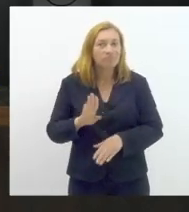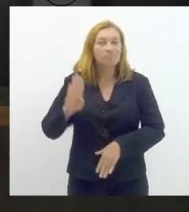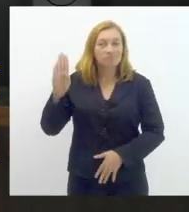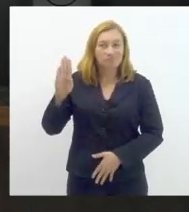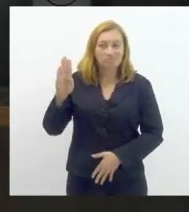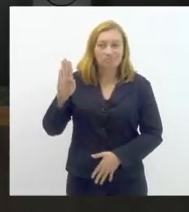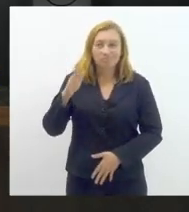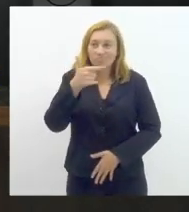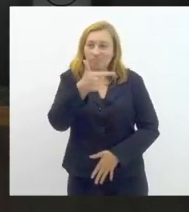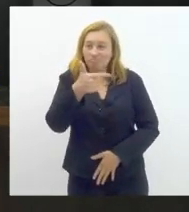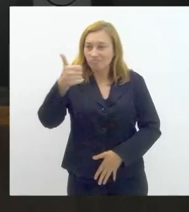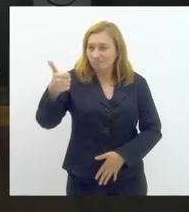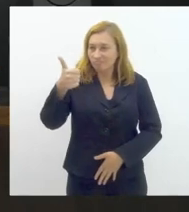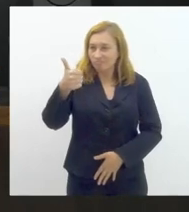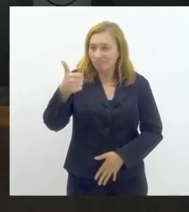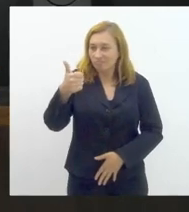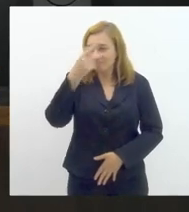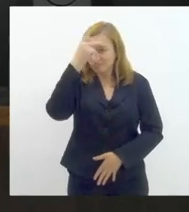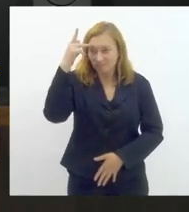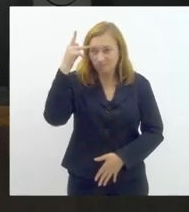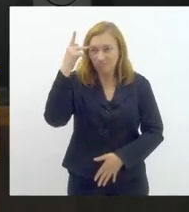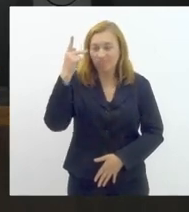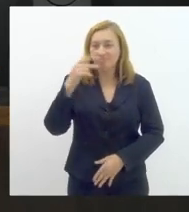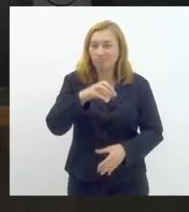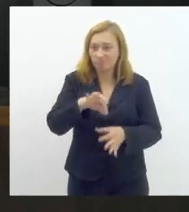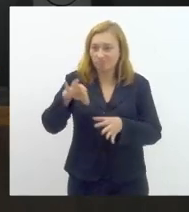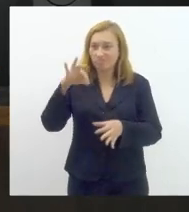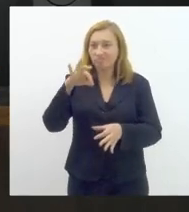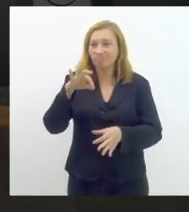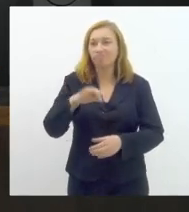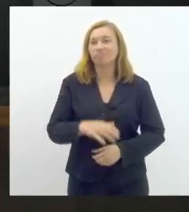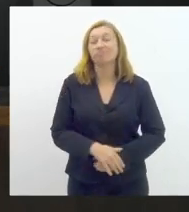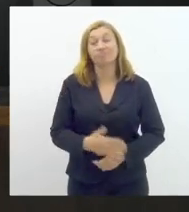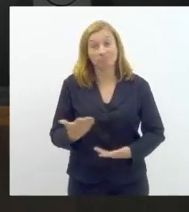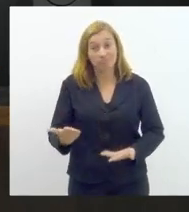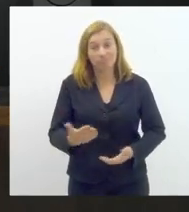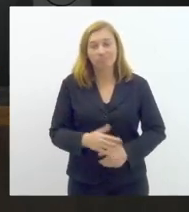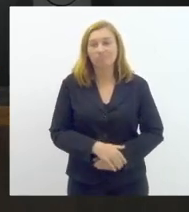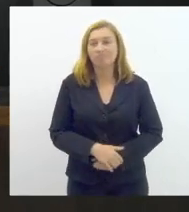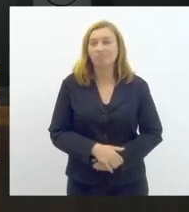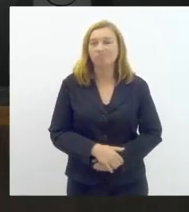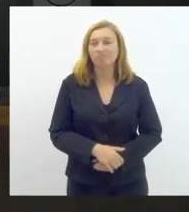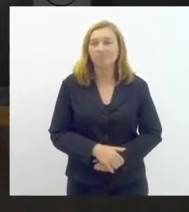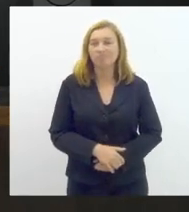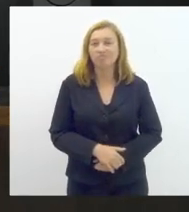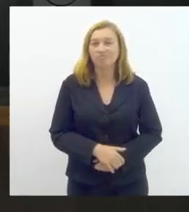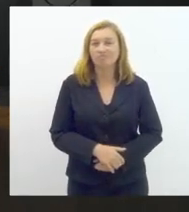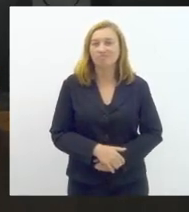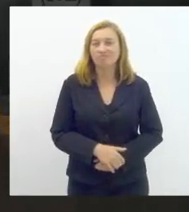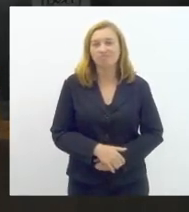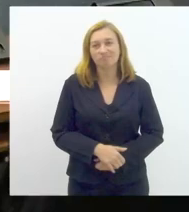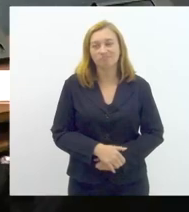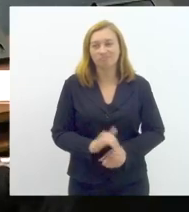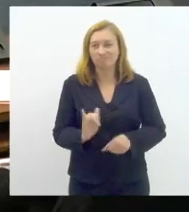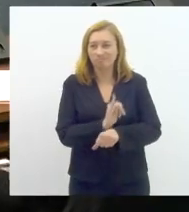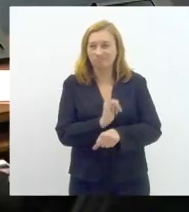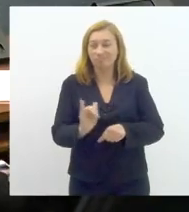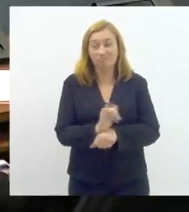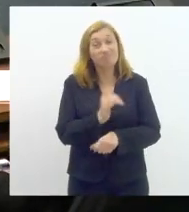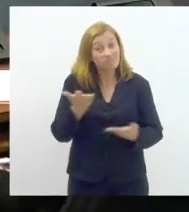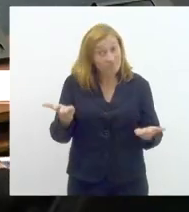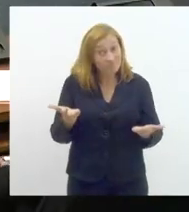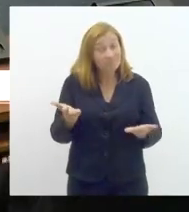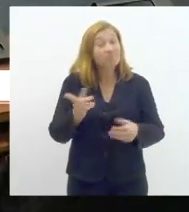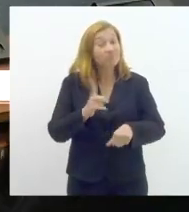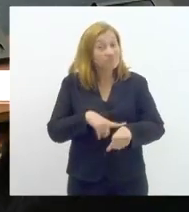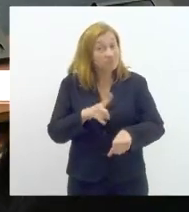candidatos, são 21 candidatos. Isso aí. Começa Começa agora a articulação. É, gente, esse